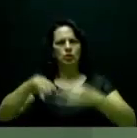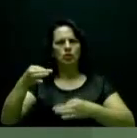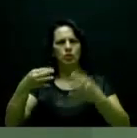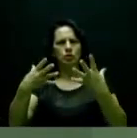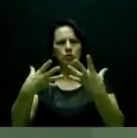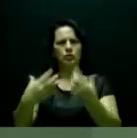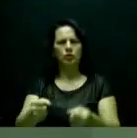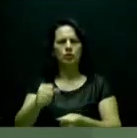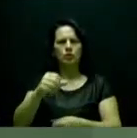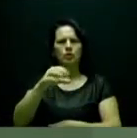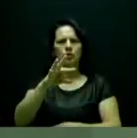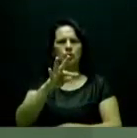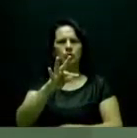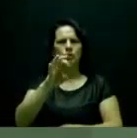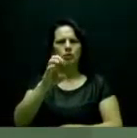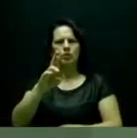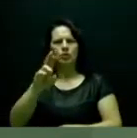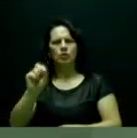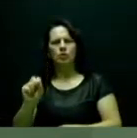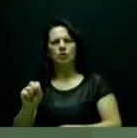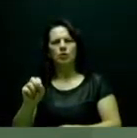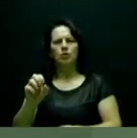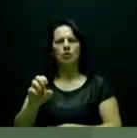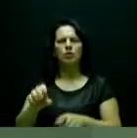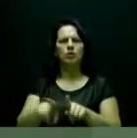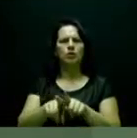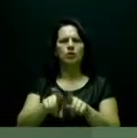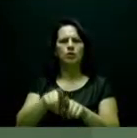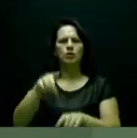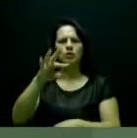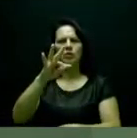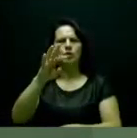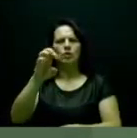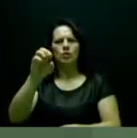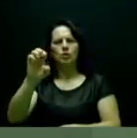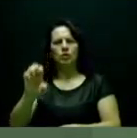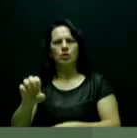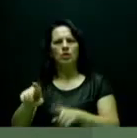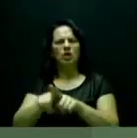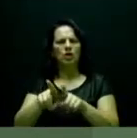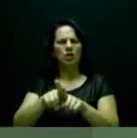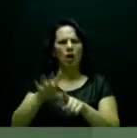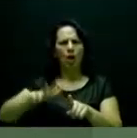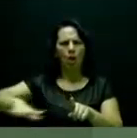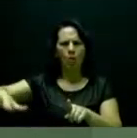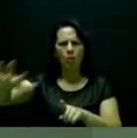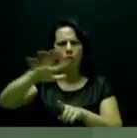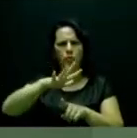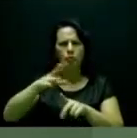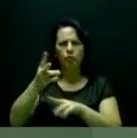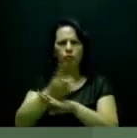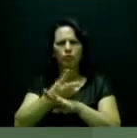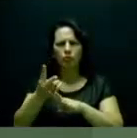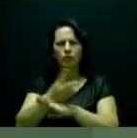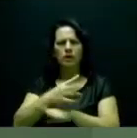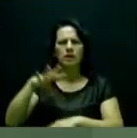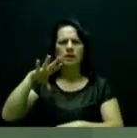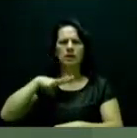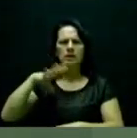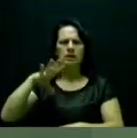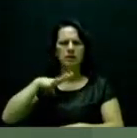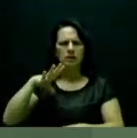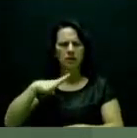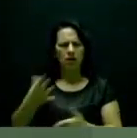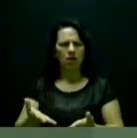absolvido no TRE e no TSE, eles forraram a cidade com o vereador cassado como se eu tivesse sido prisioneiro, né? Depois soltaram